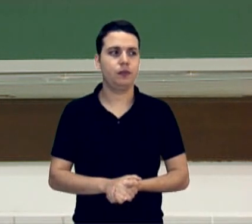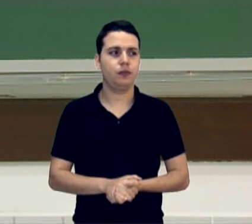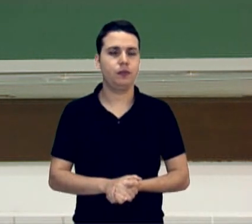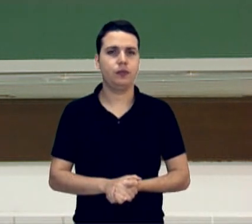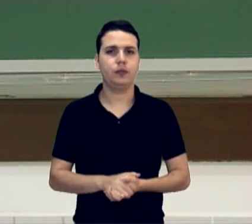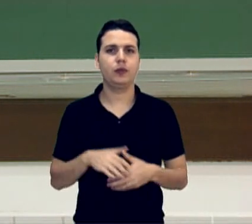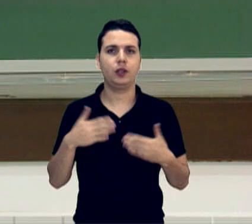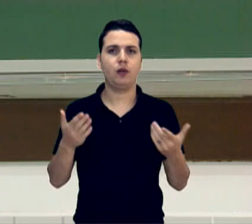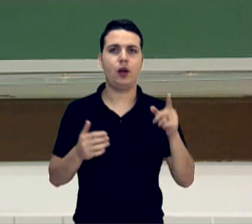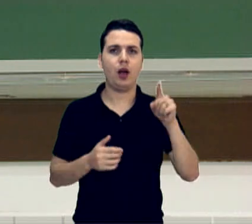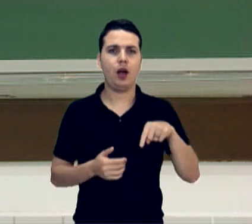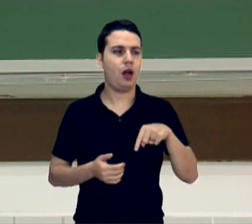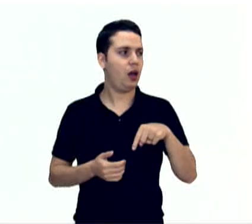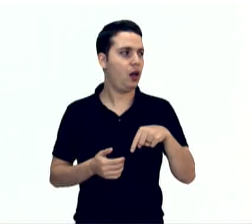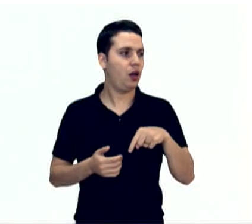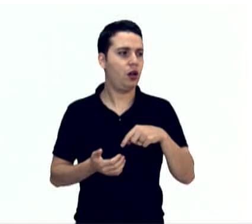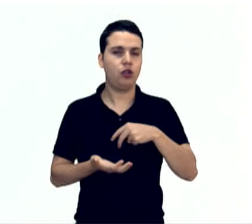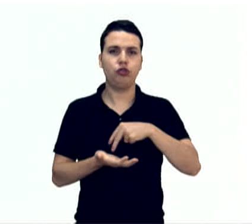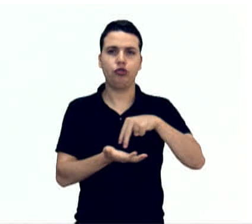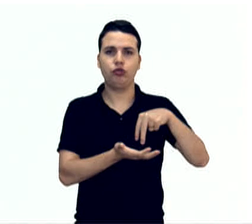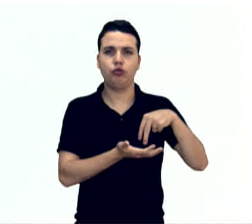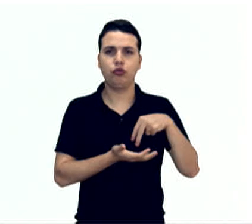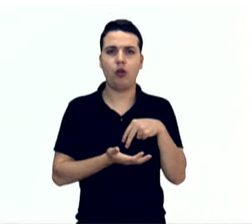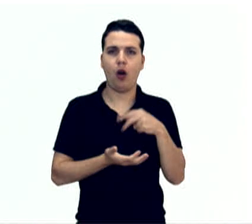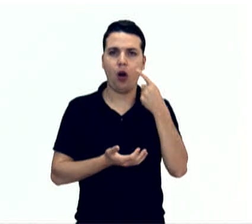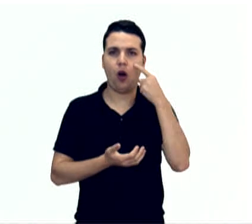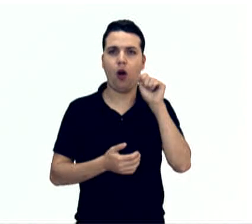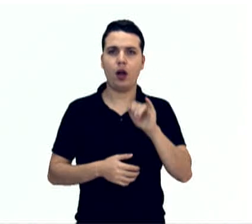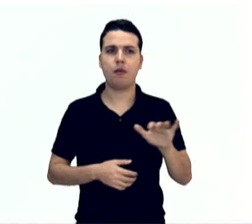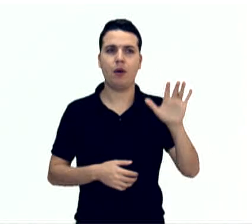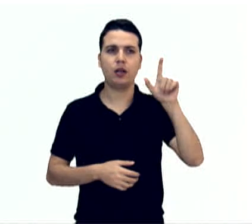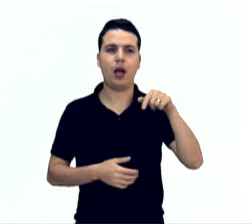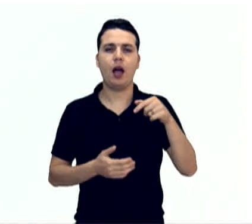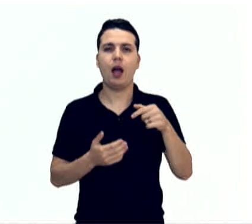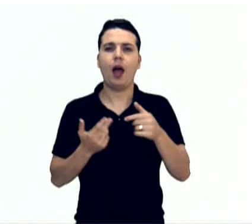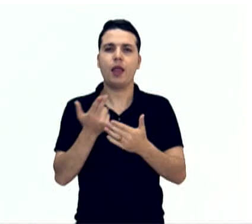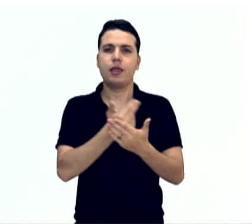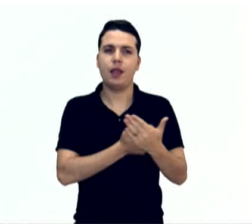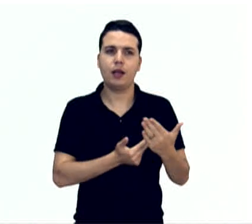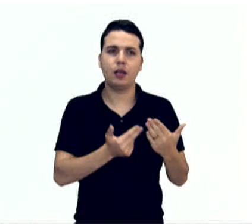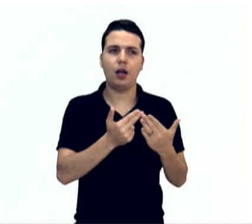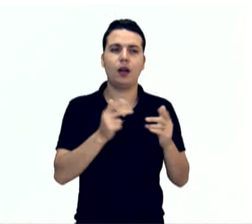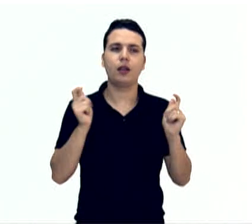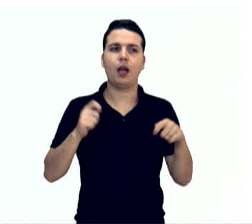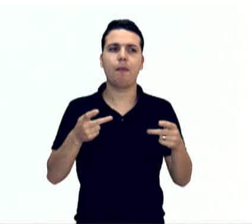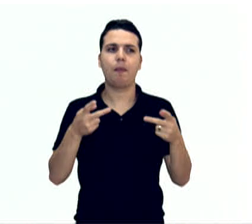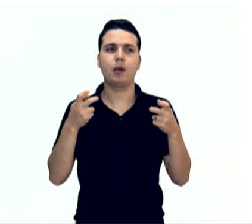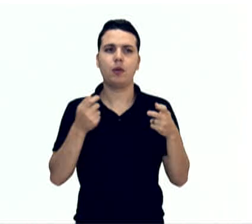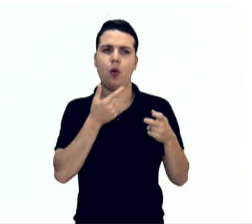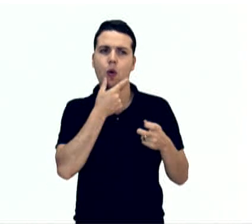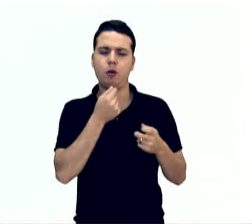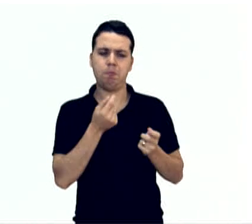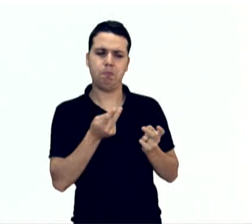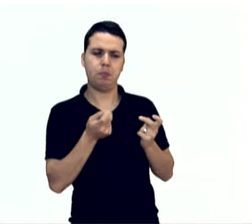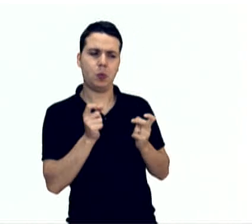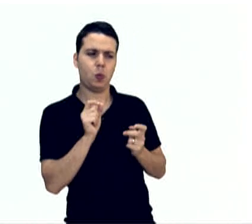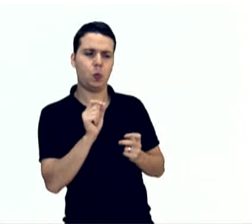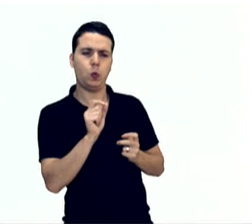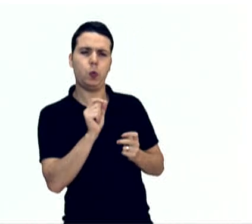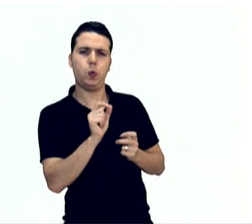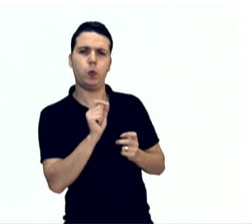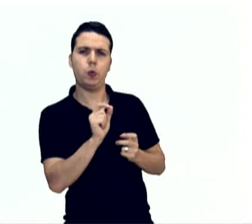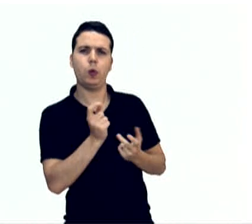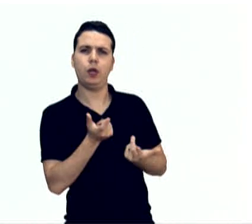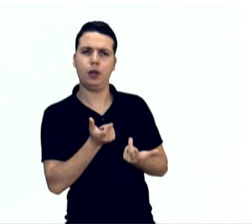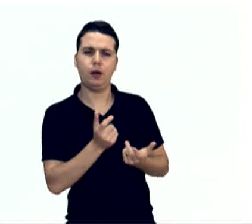Então, um jogo, uma pista. Então, aqui nessa imagem é um desenho, mas dá bem para ver que o homem está meio... o que ela está